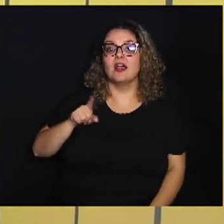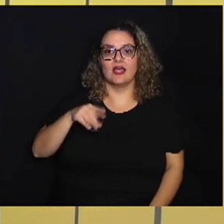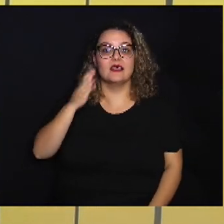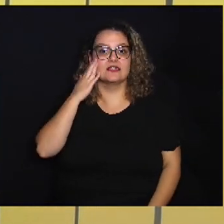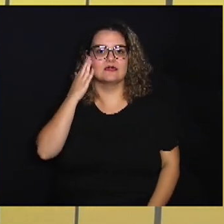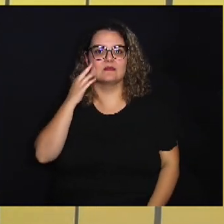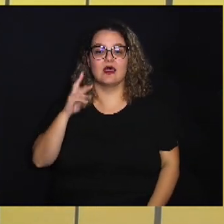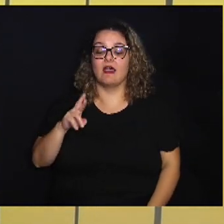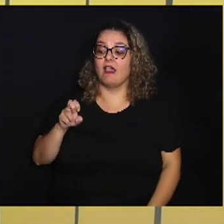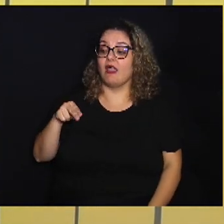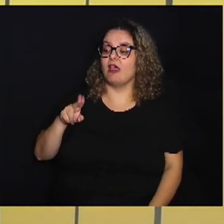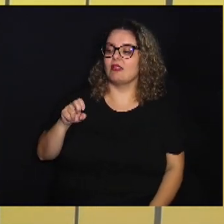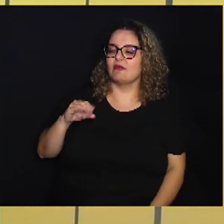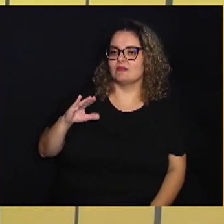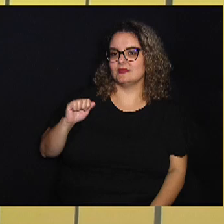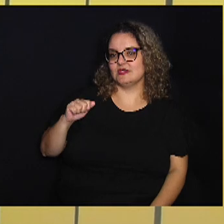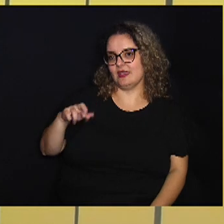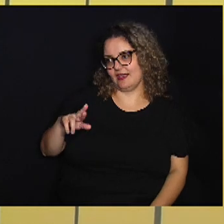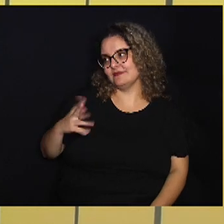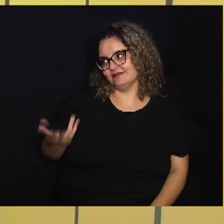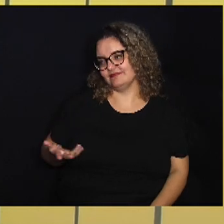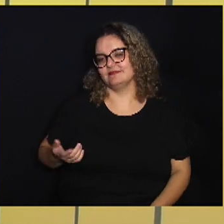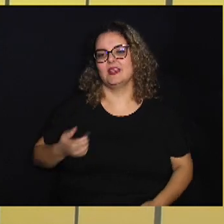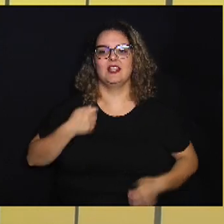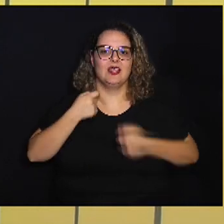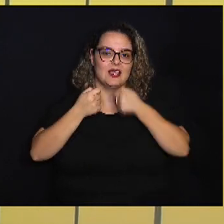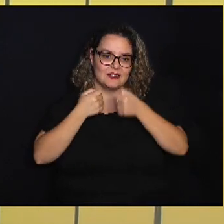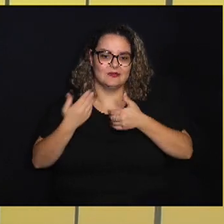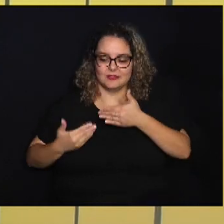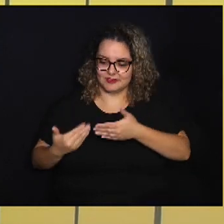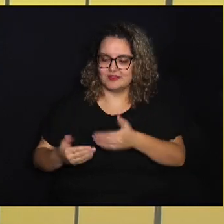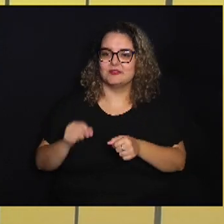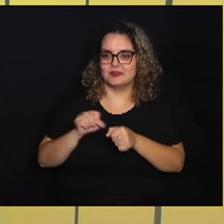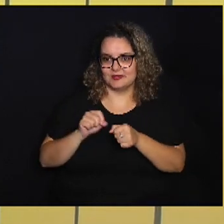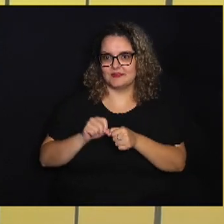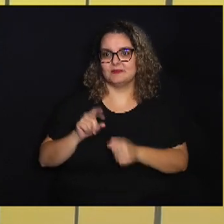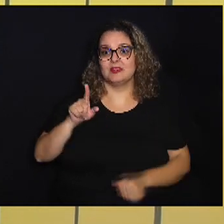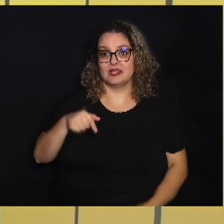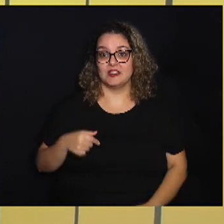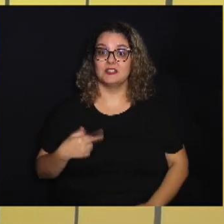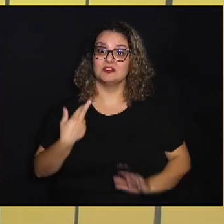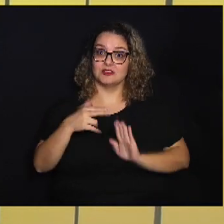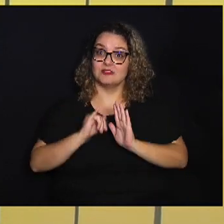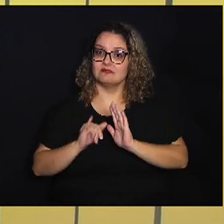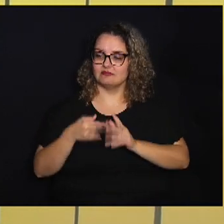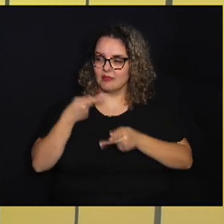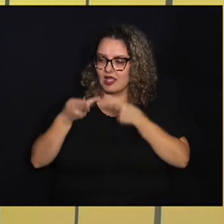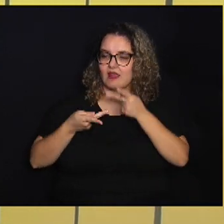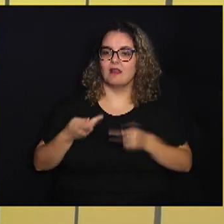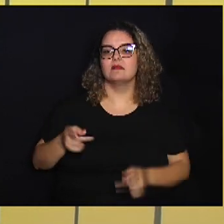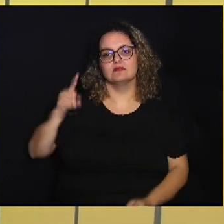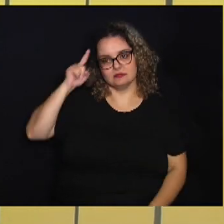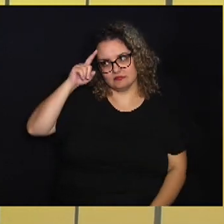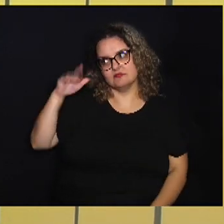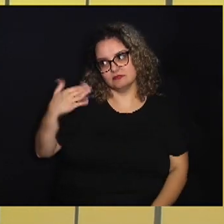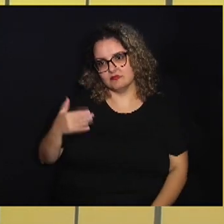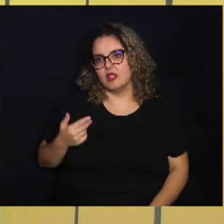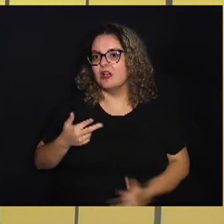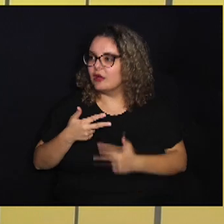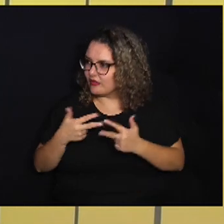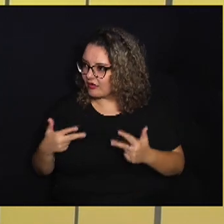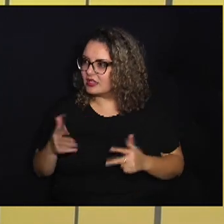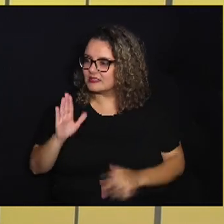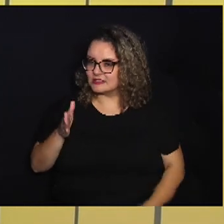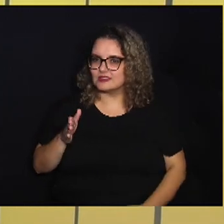renunciar. E ao longo aí das entrevistas que eu fiz, este relato, eu acho que ele está muito presente. Algo que vocês